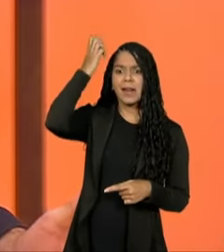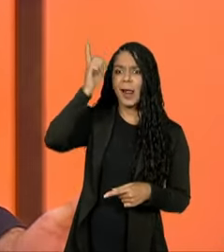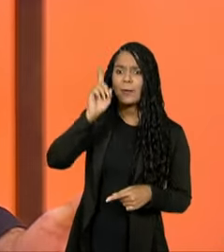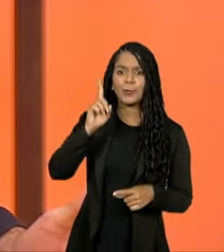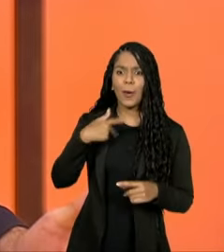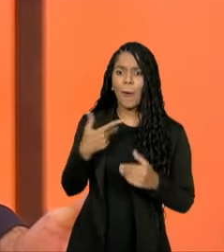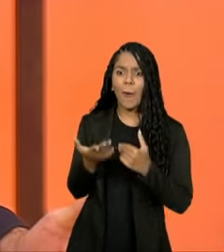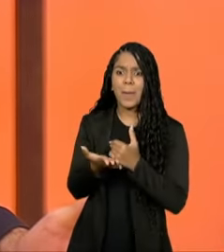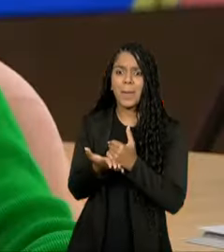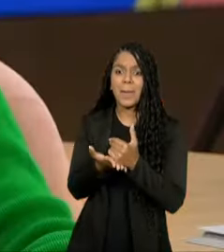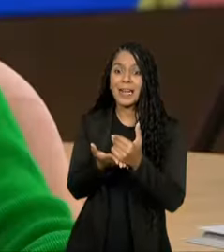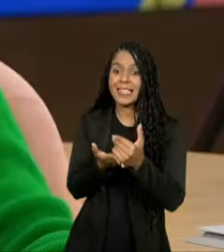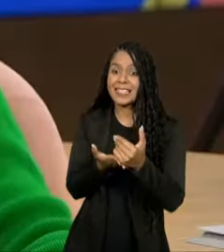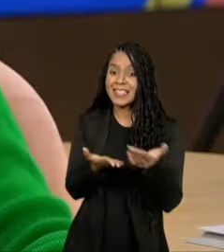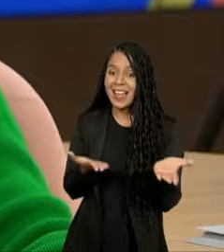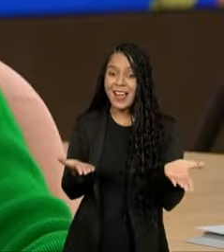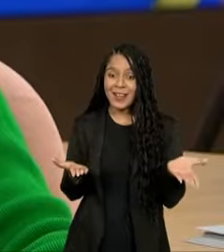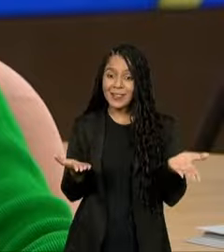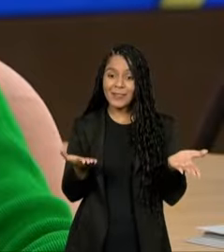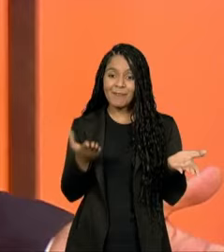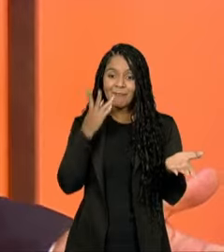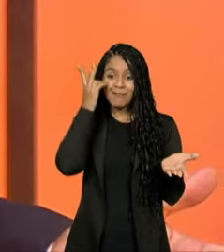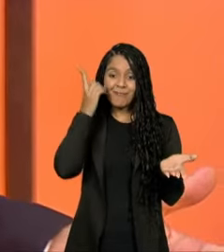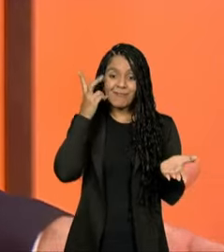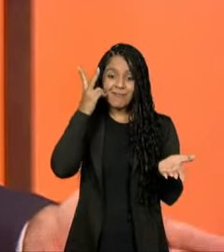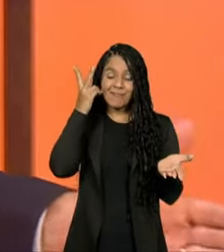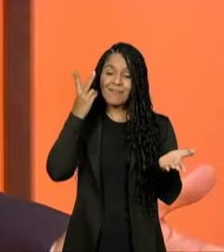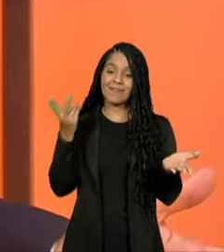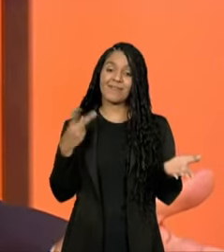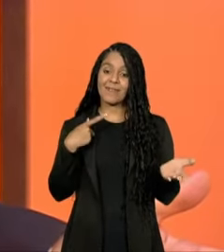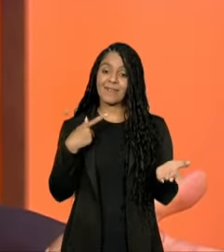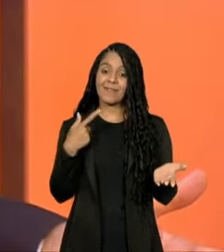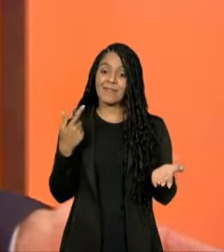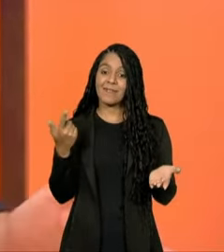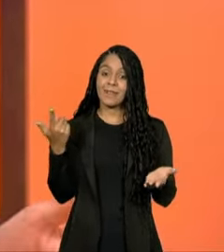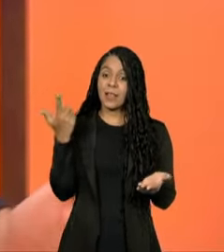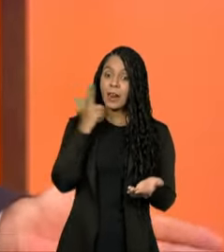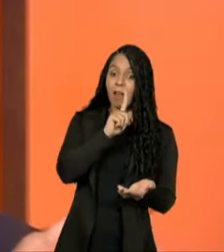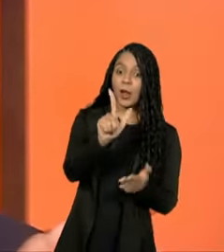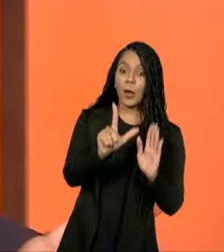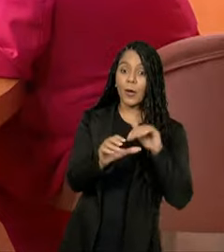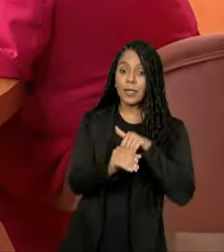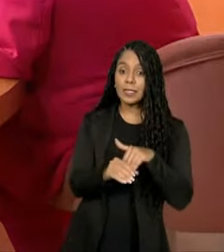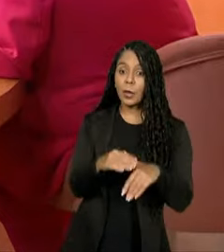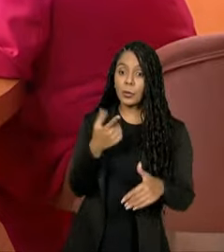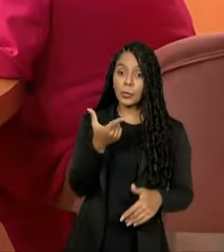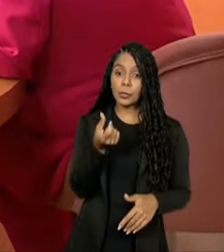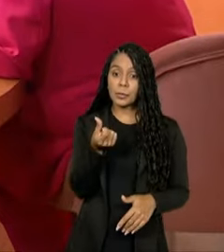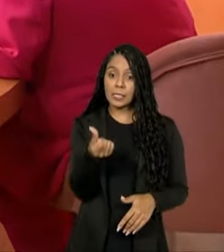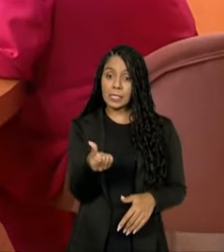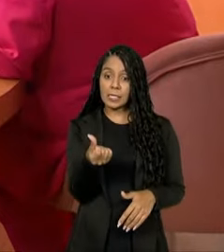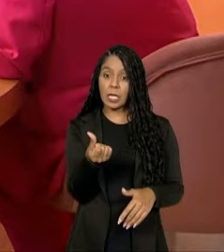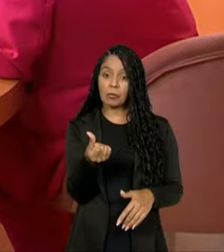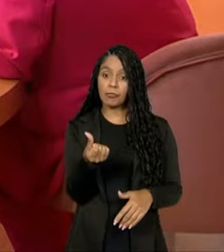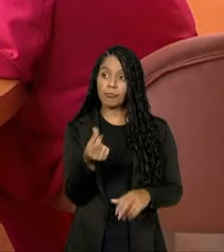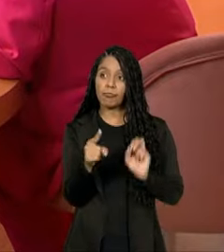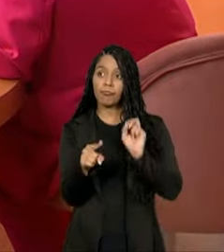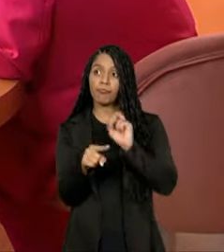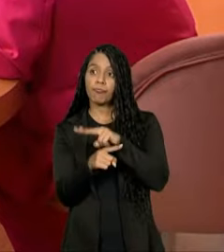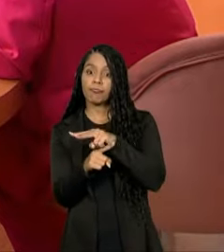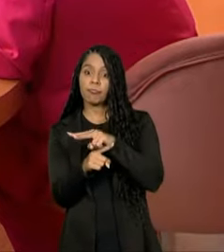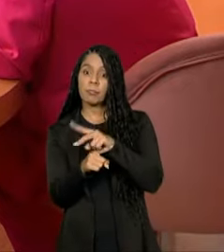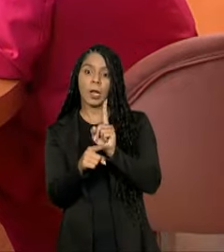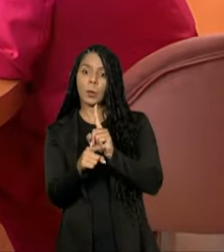a... trabalhar. A ser vereadora. Ela é eleita em 16. Então, se ele filia em 16, ele não pode